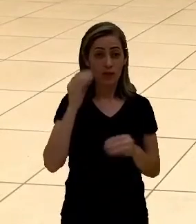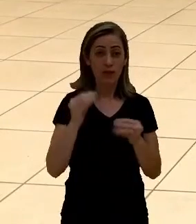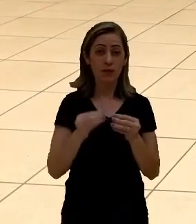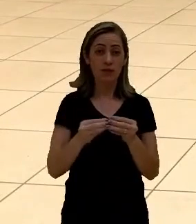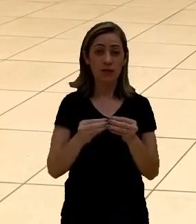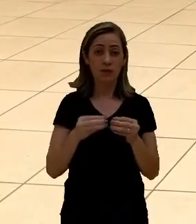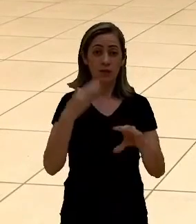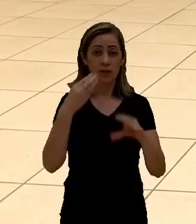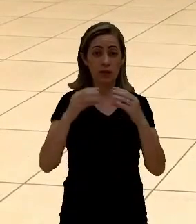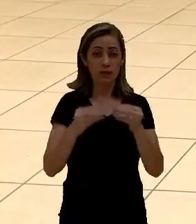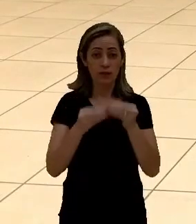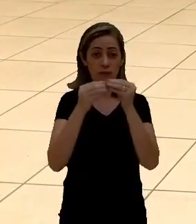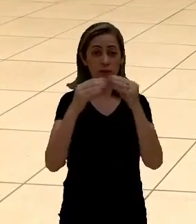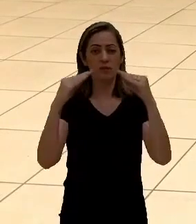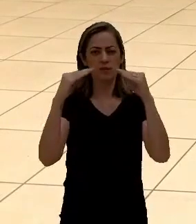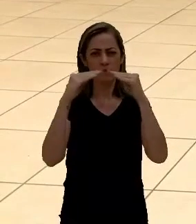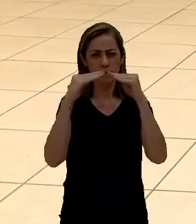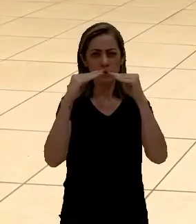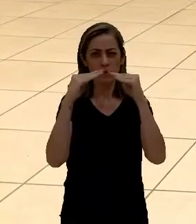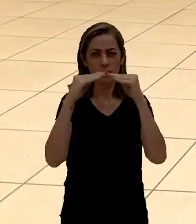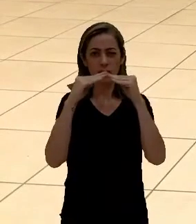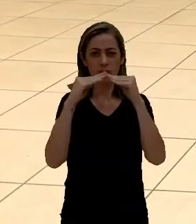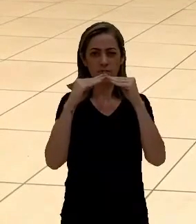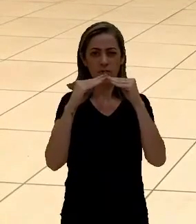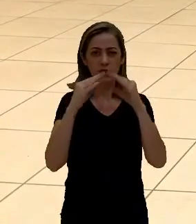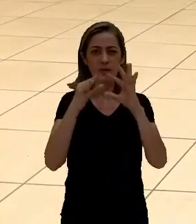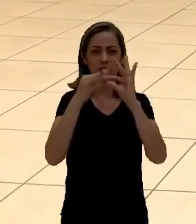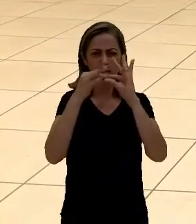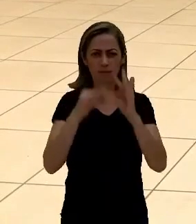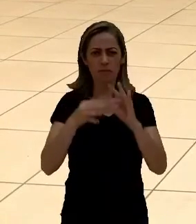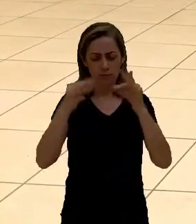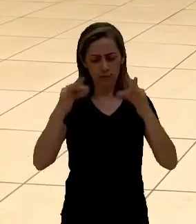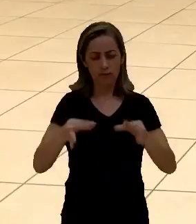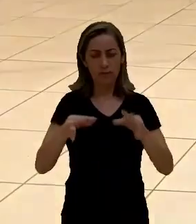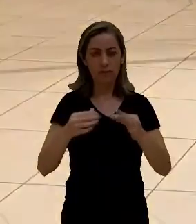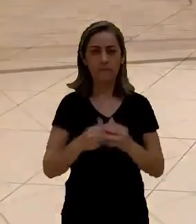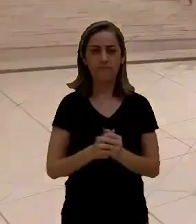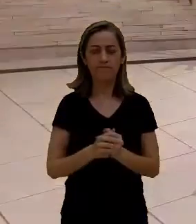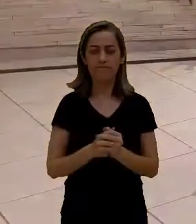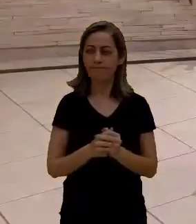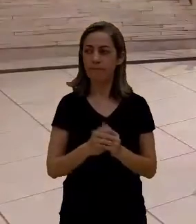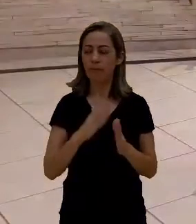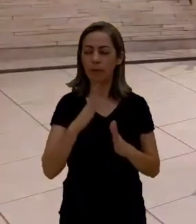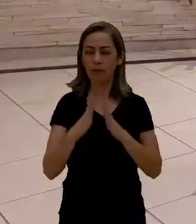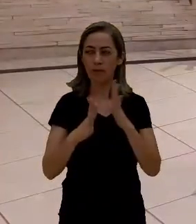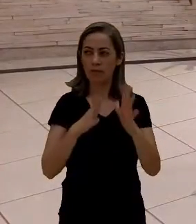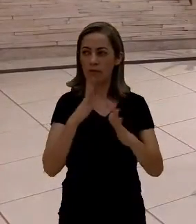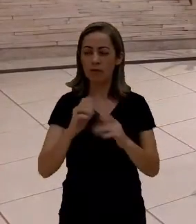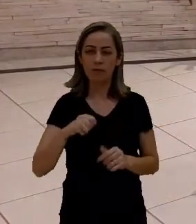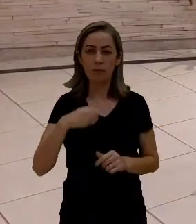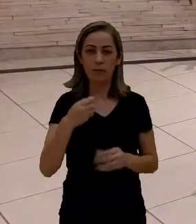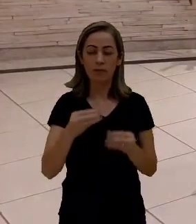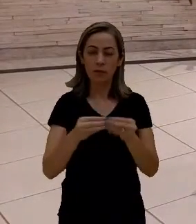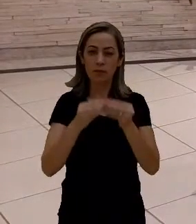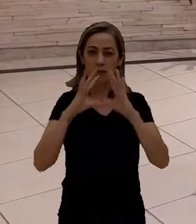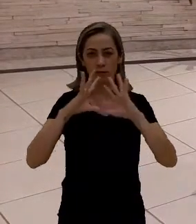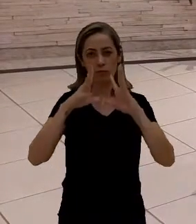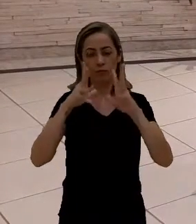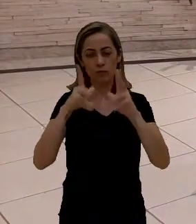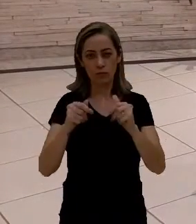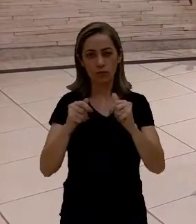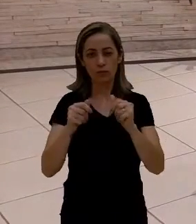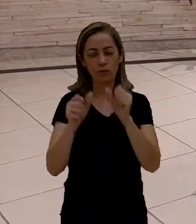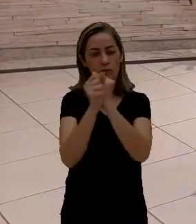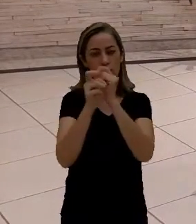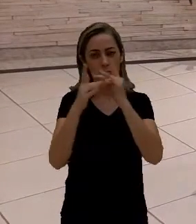que casar tem que haver uma conexão um encaixe muito perfeito falando sobre a missa como um todo a gente tem ali o